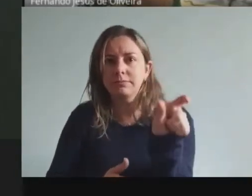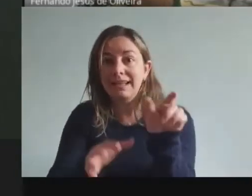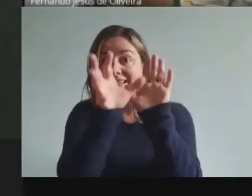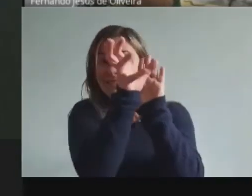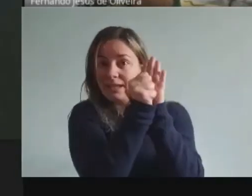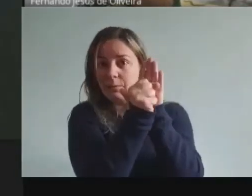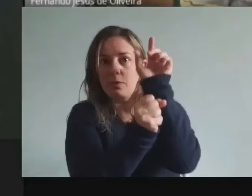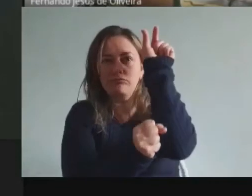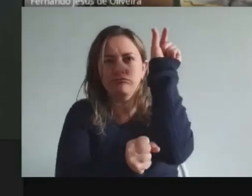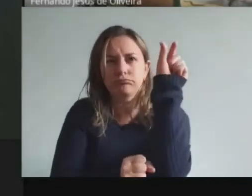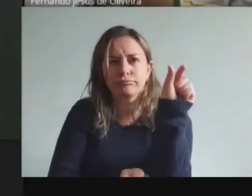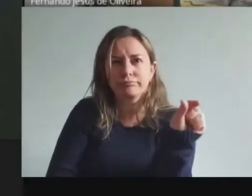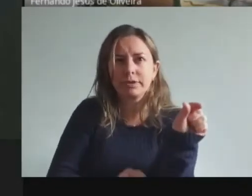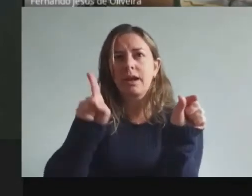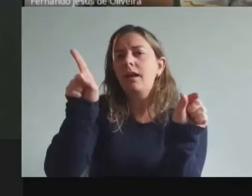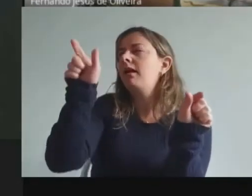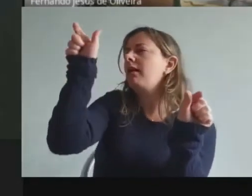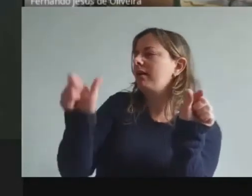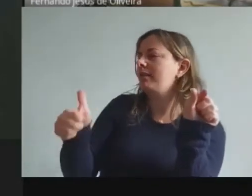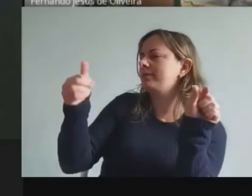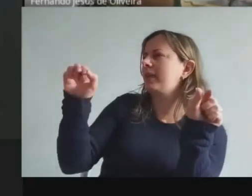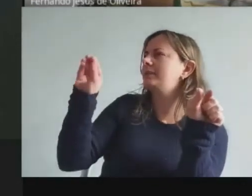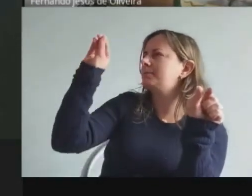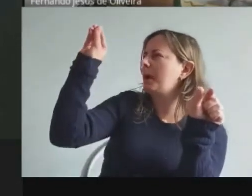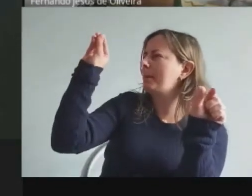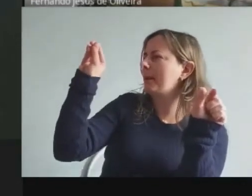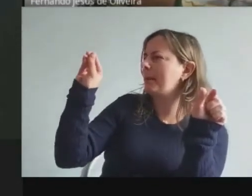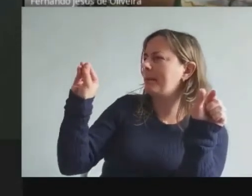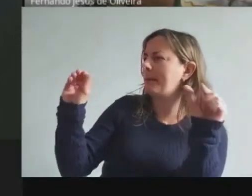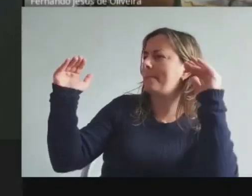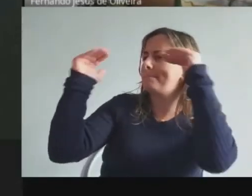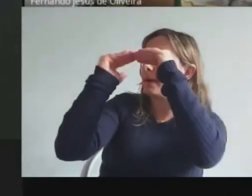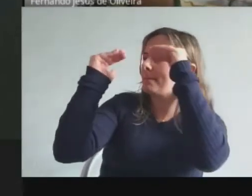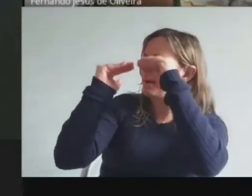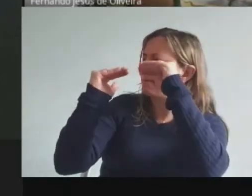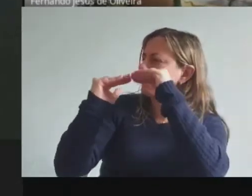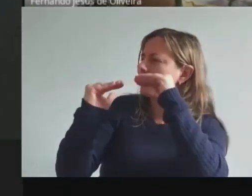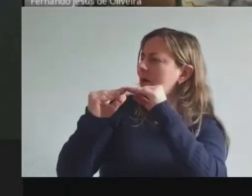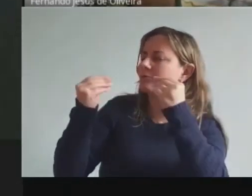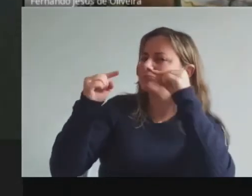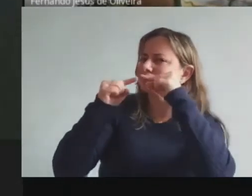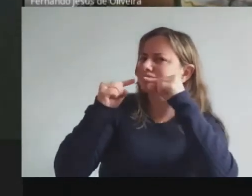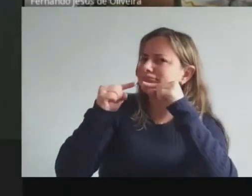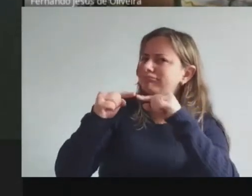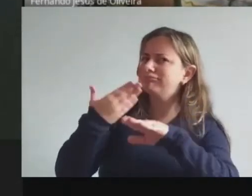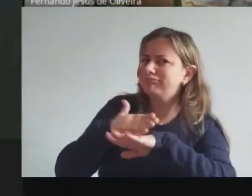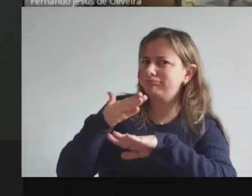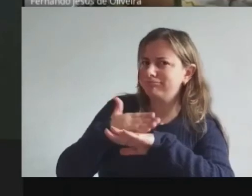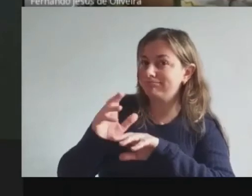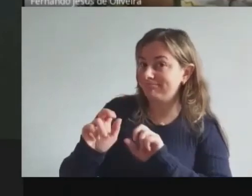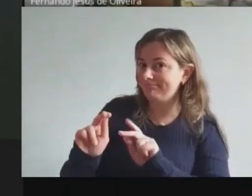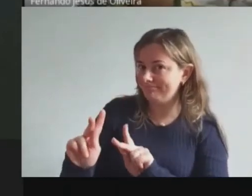símbolos com essas potências, tá? É o jeito mais fácil de trabalhar, ok?